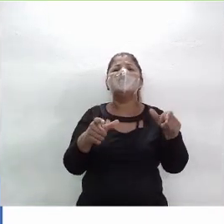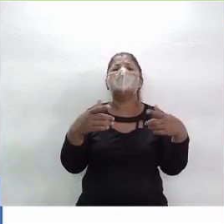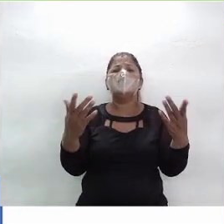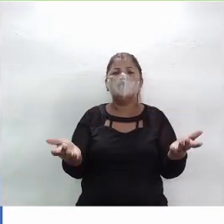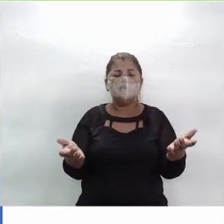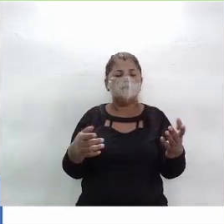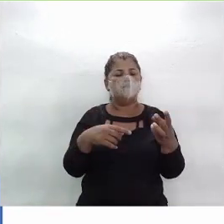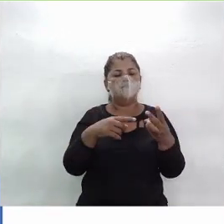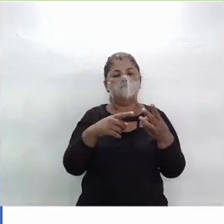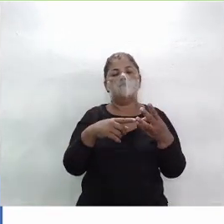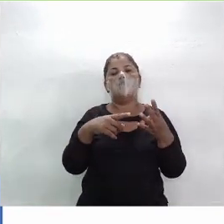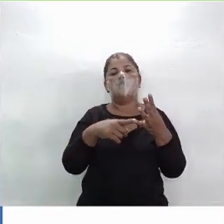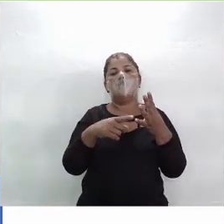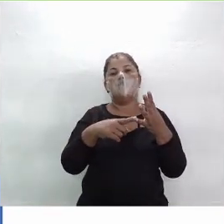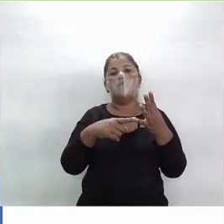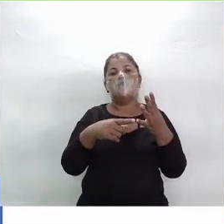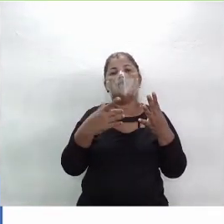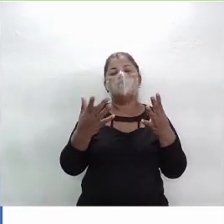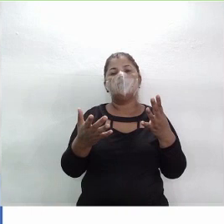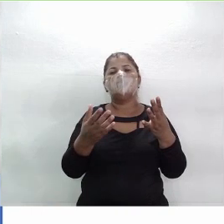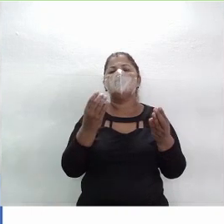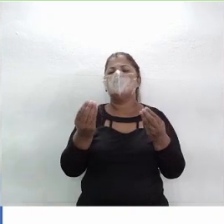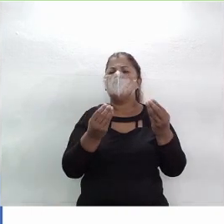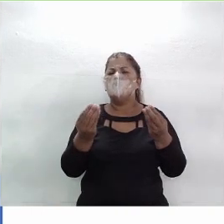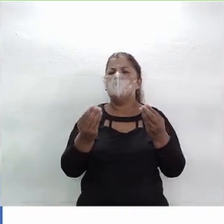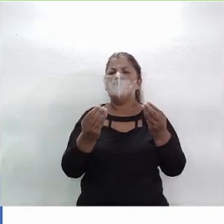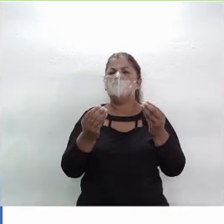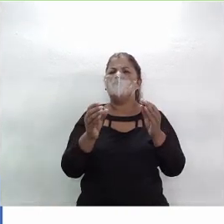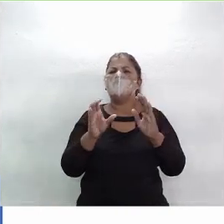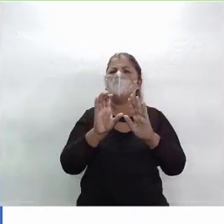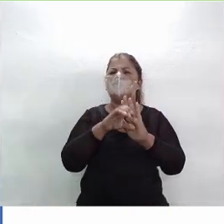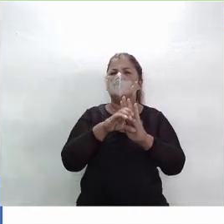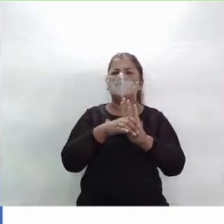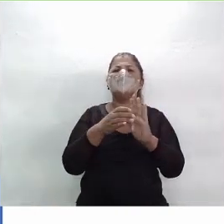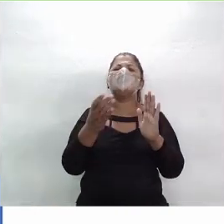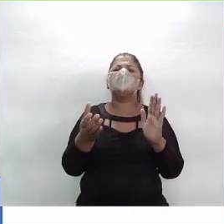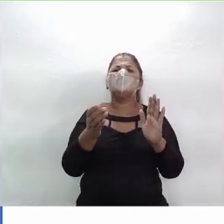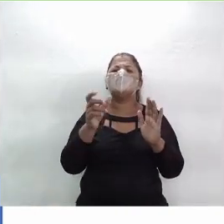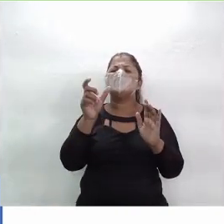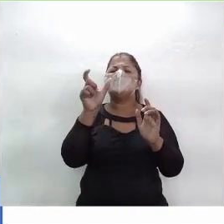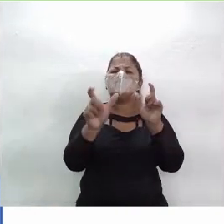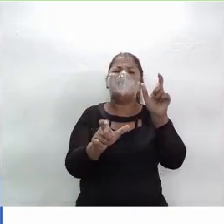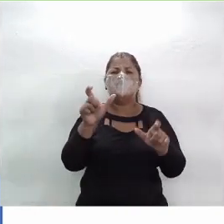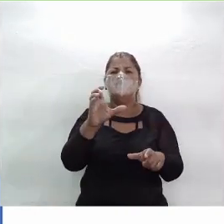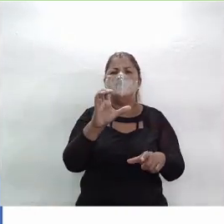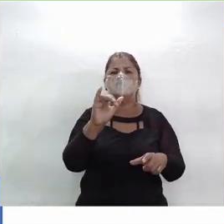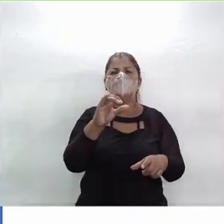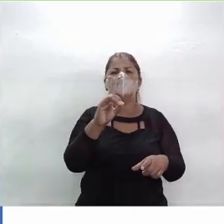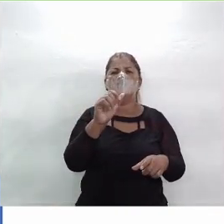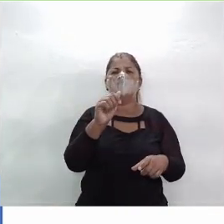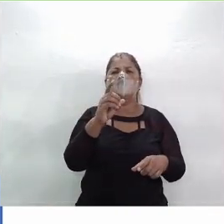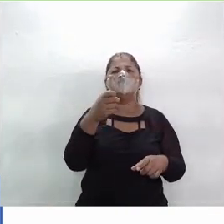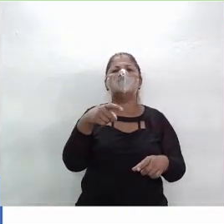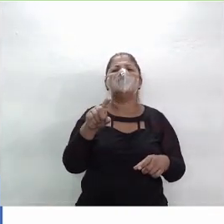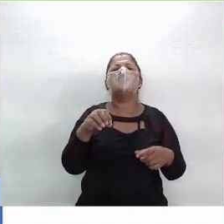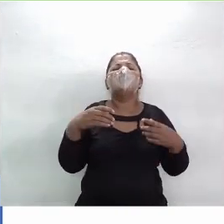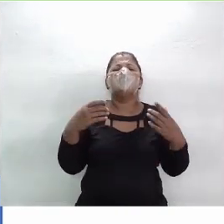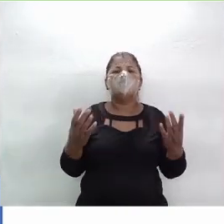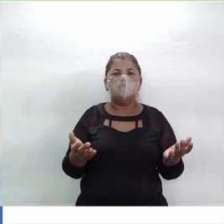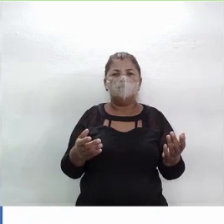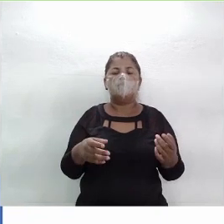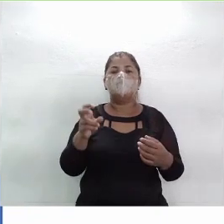cidadã? Por quê? Quarto, como podemos conceituar a ideia de cidadão? O que é